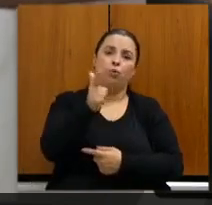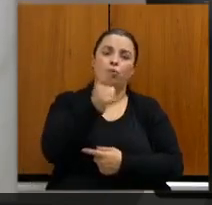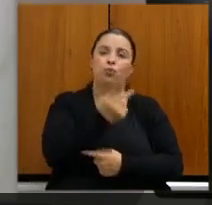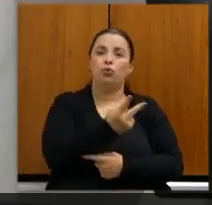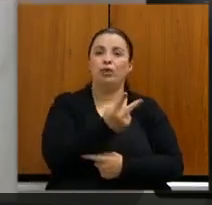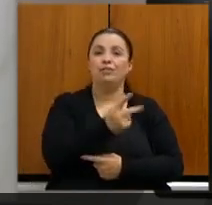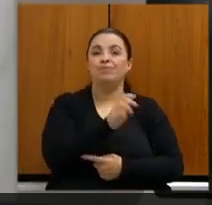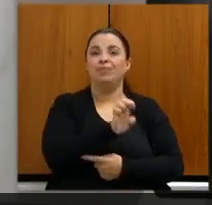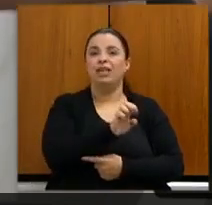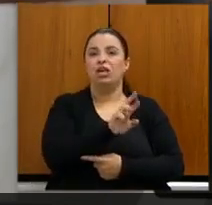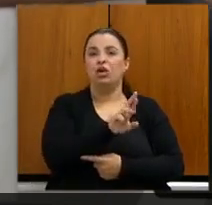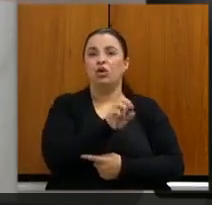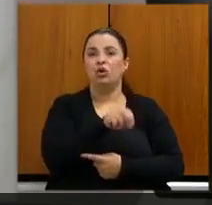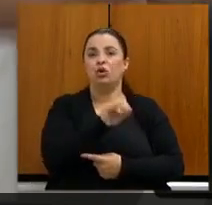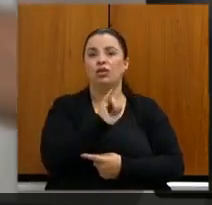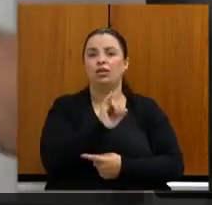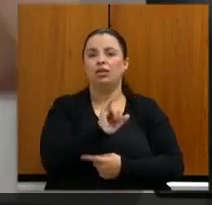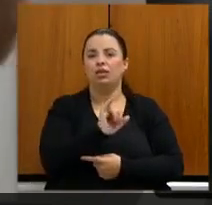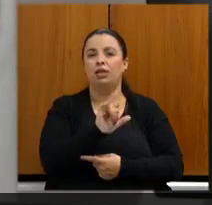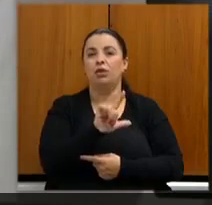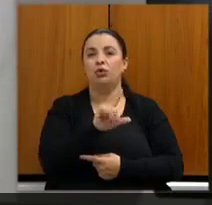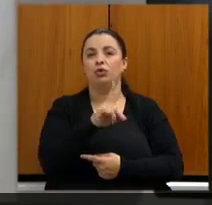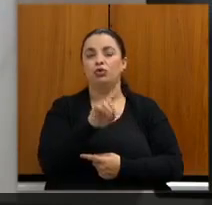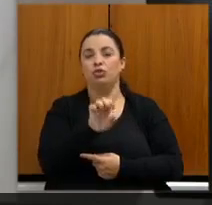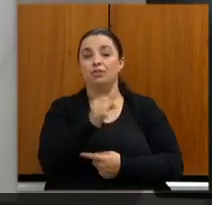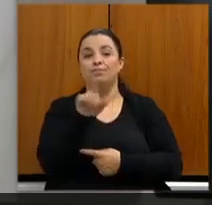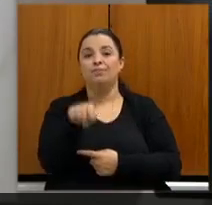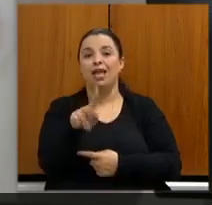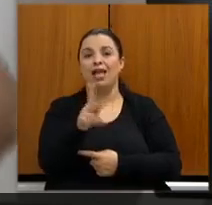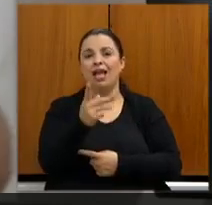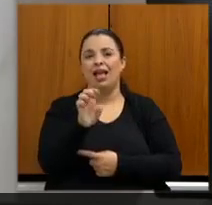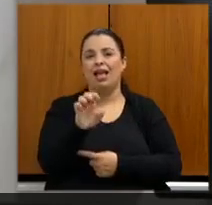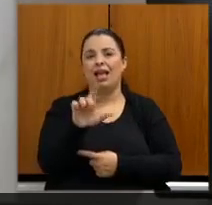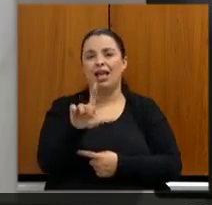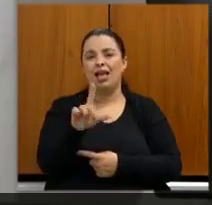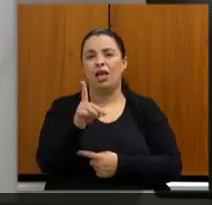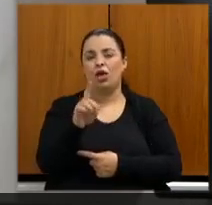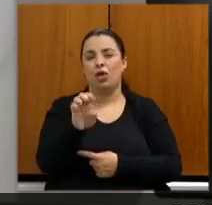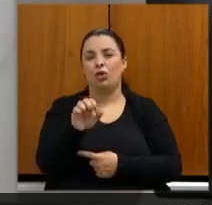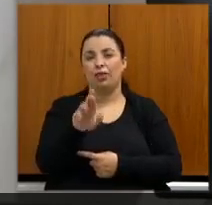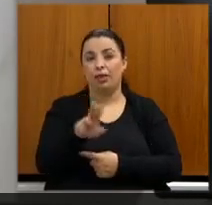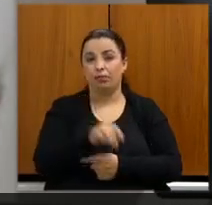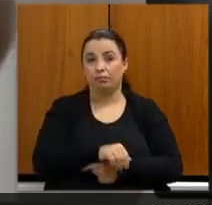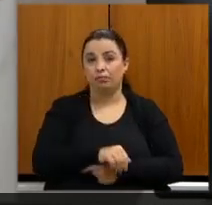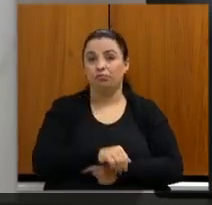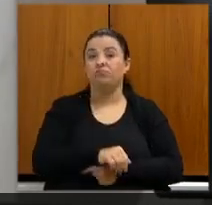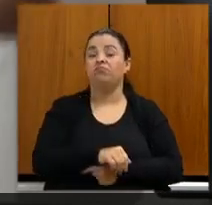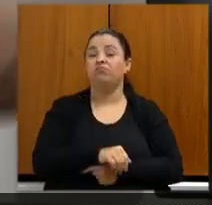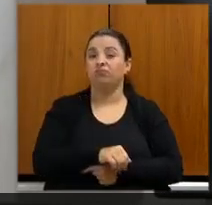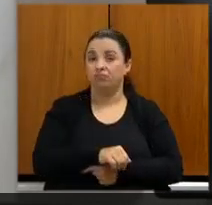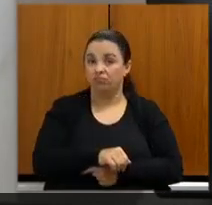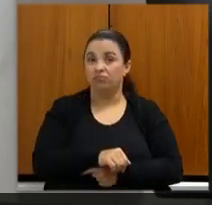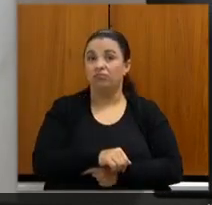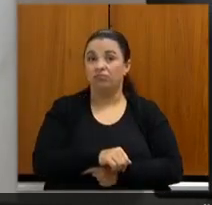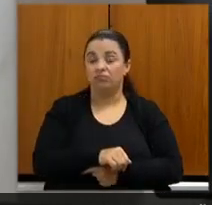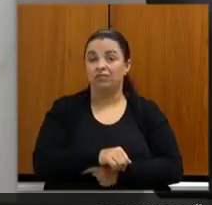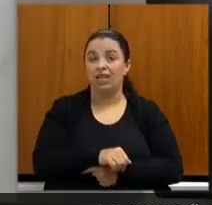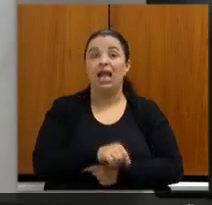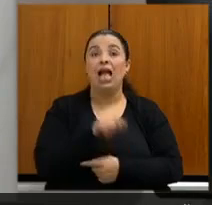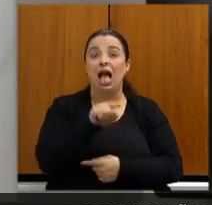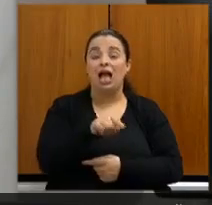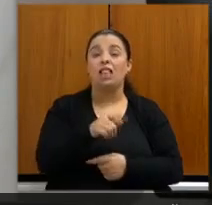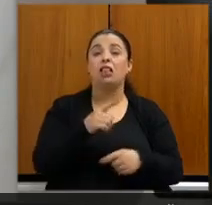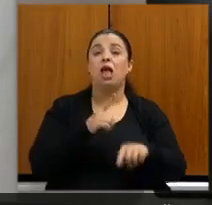e o povo levou o corpo do organismo para ser velado invadiram E ocuparam lá o saguão da Prefeitura